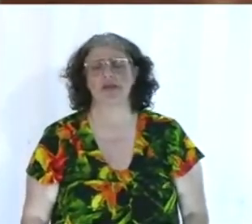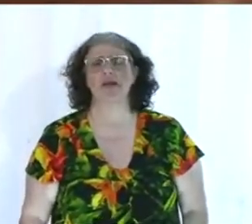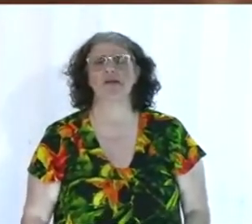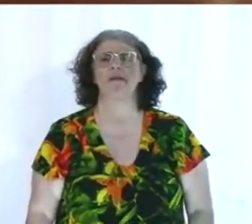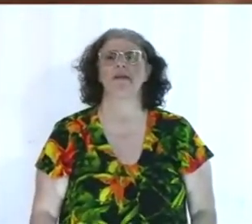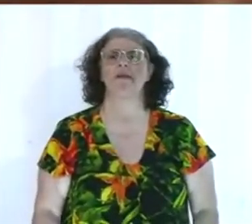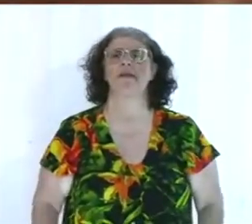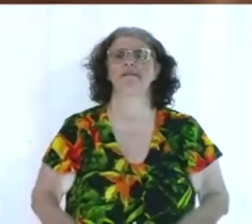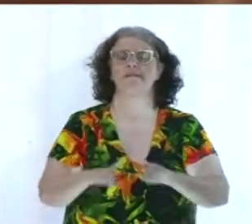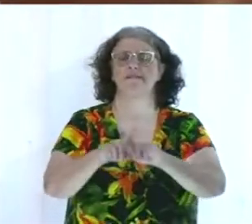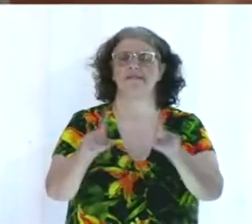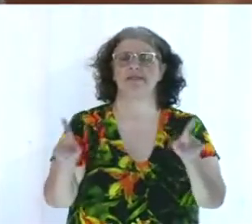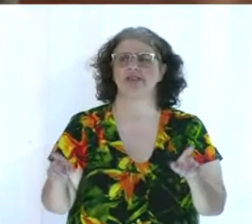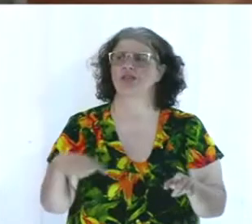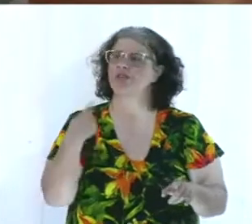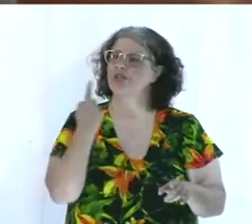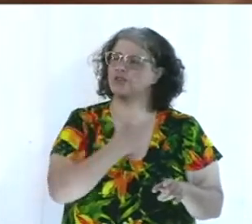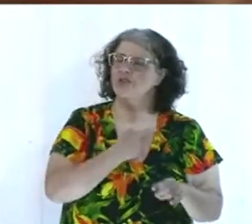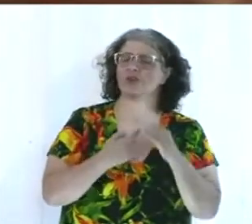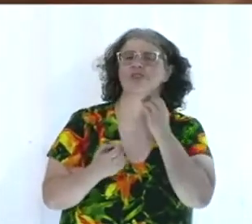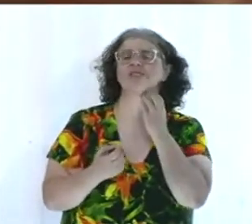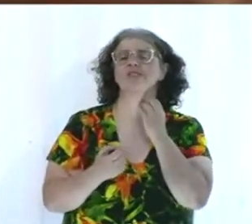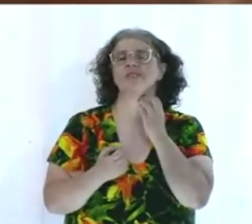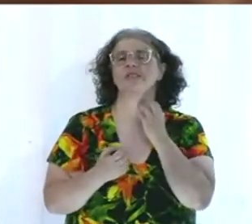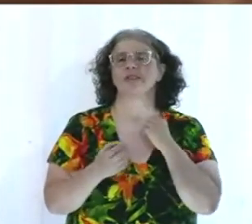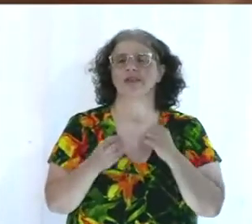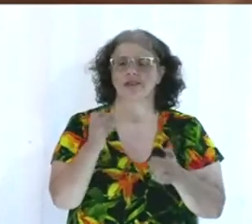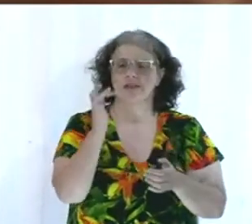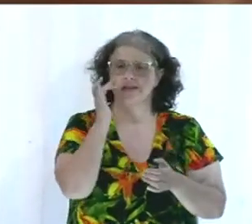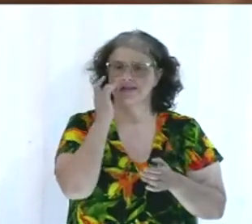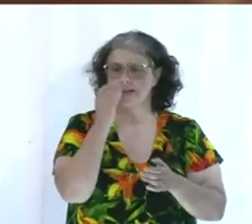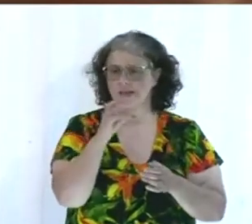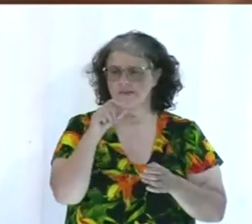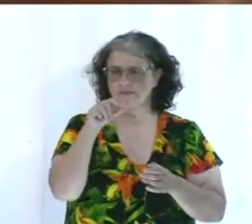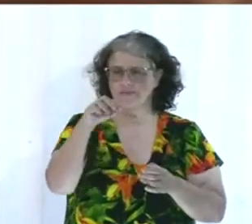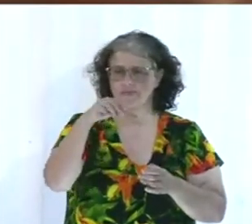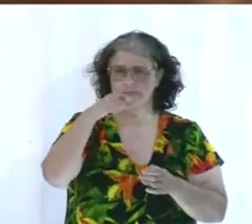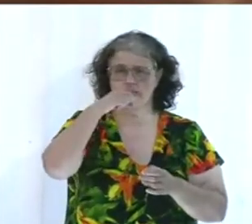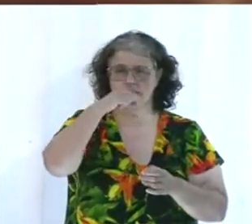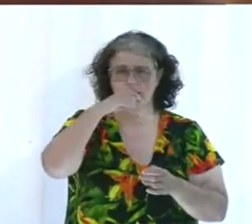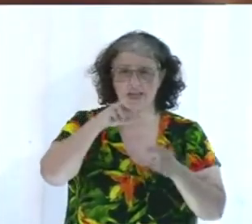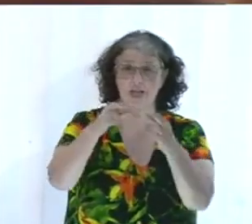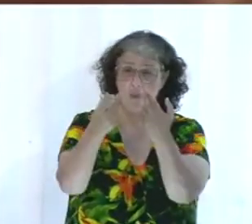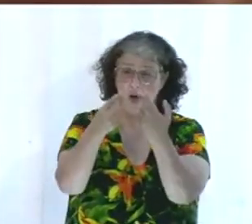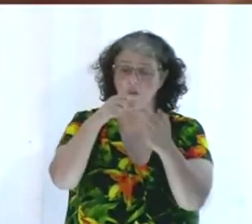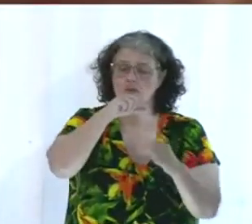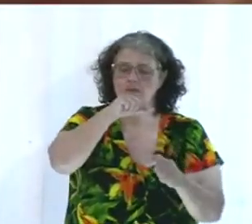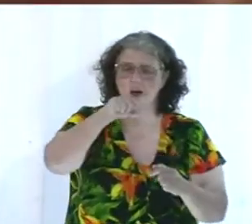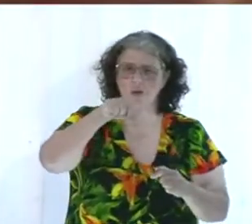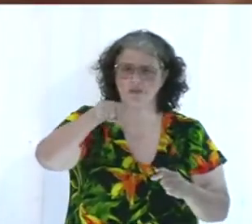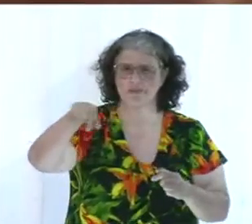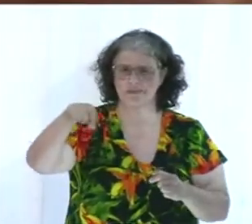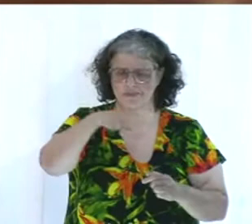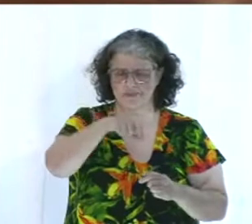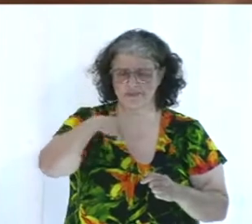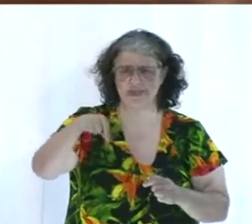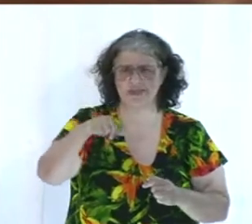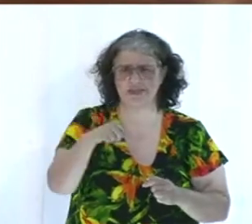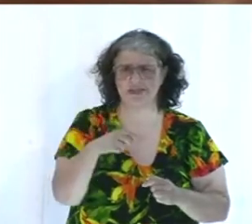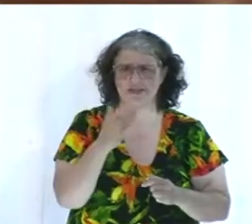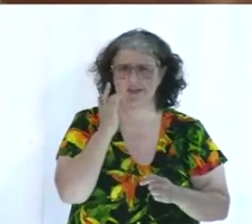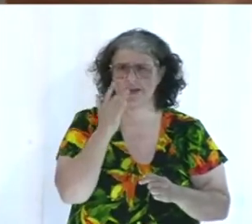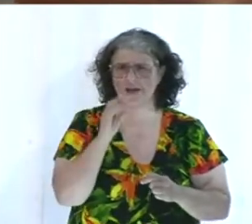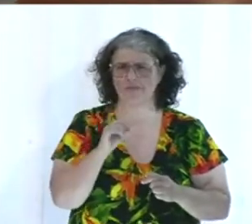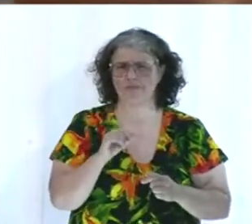sejamos sal, luz, ovelhas que são enviadas para o meio dos lobos, para este mundo vil. Mas o Jesus disse: eu não